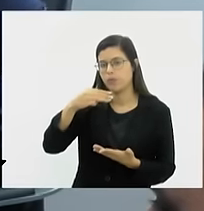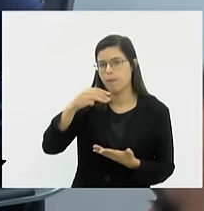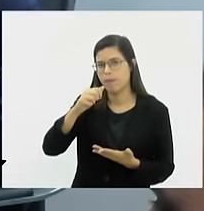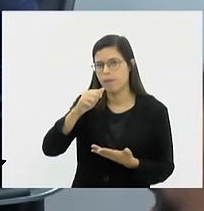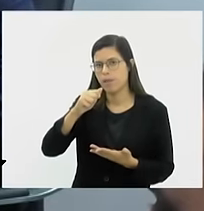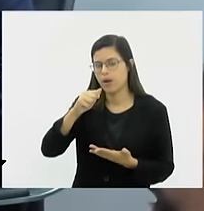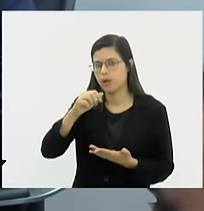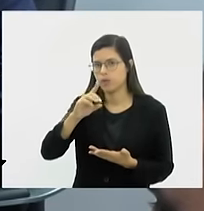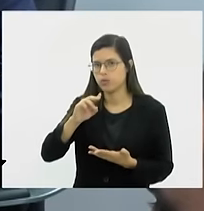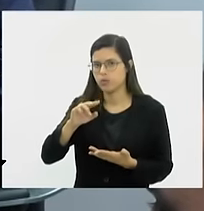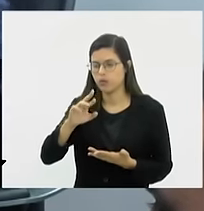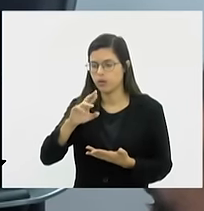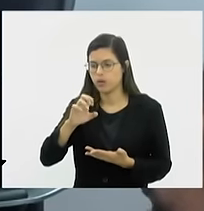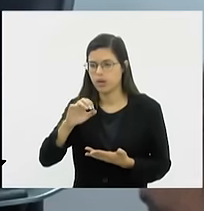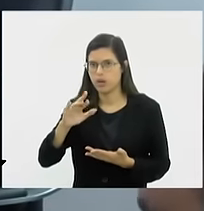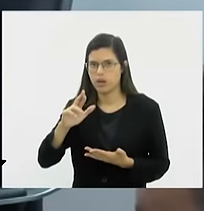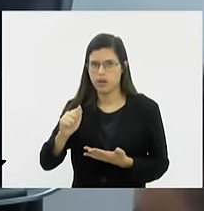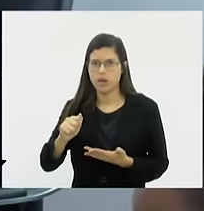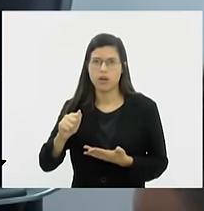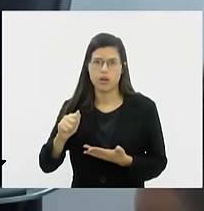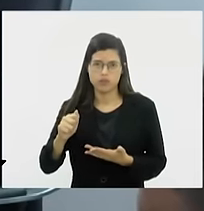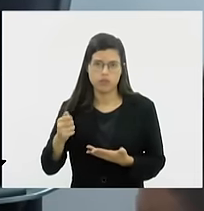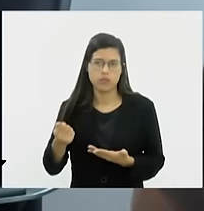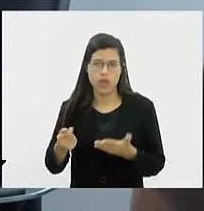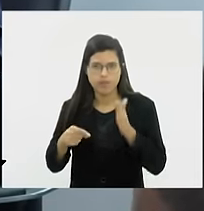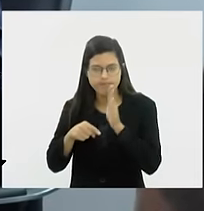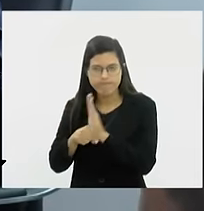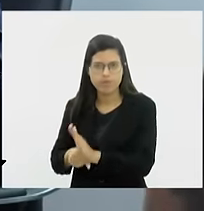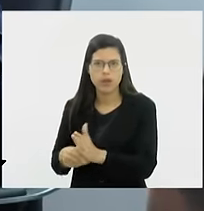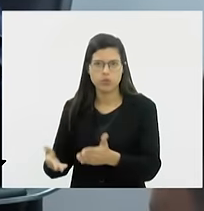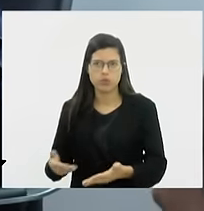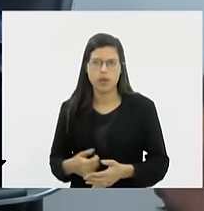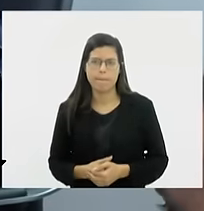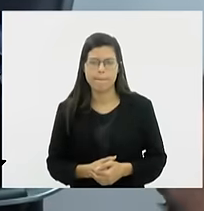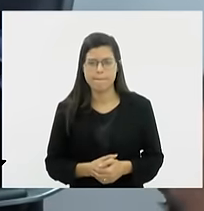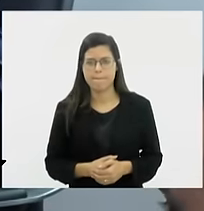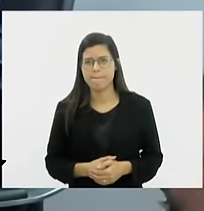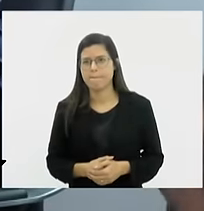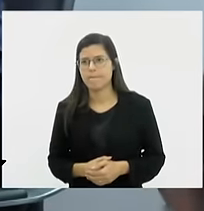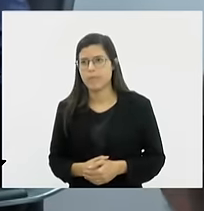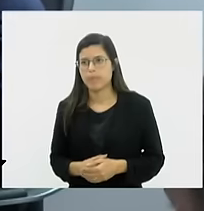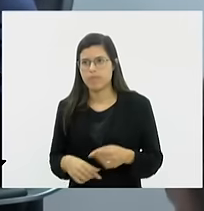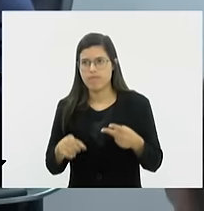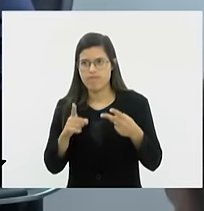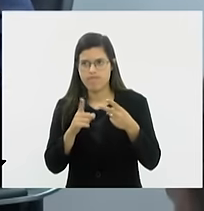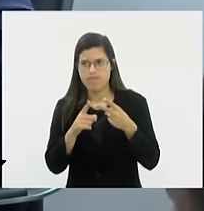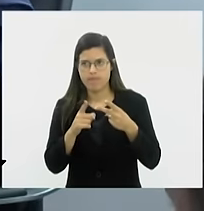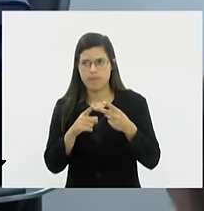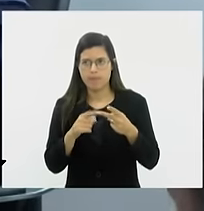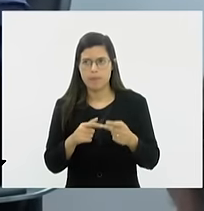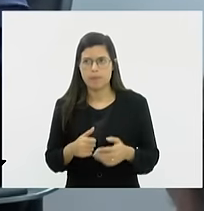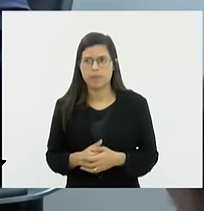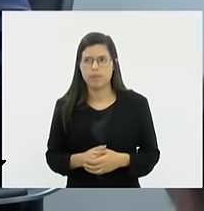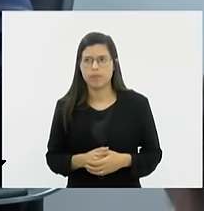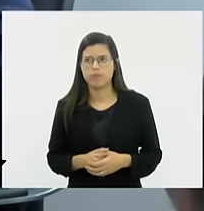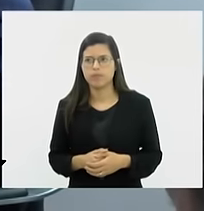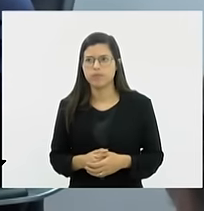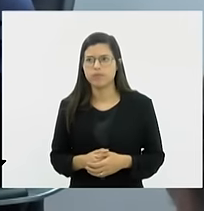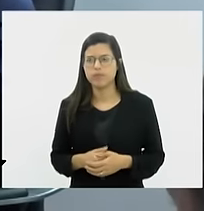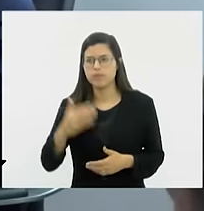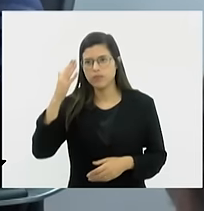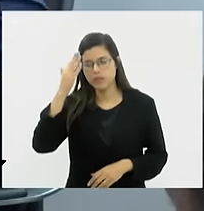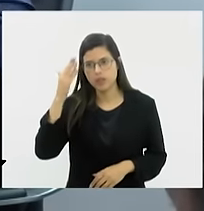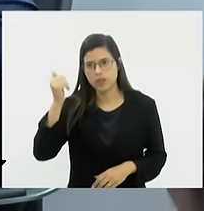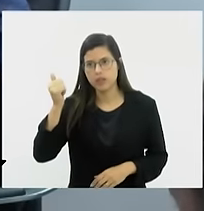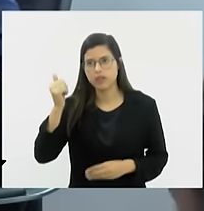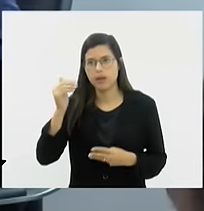sua região. Esse é o primeiro ponto, primeira recomendação. A segunda, a gente sabe que